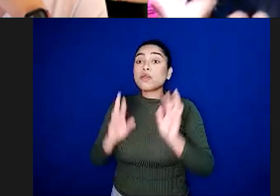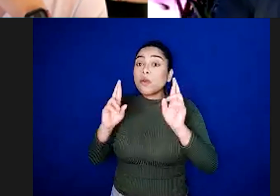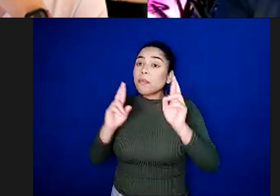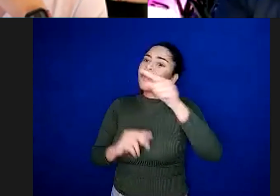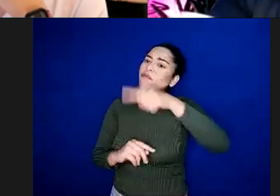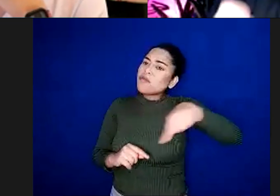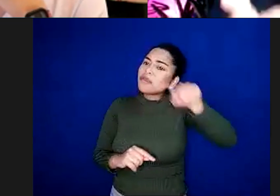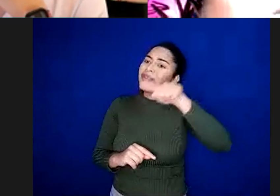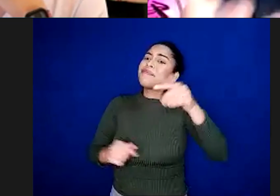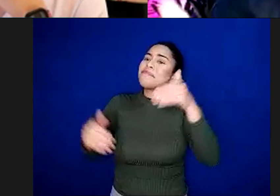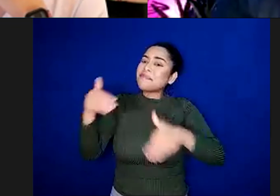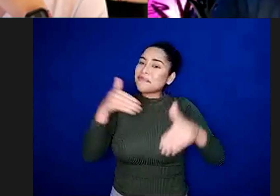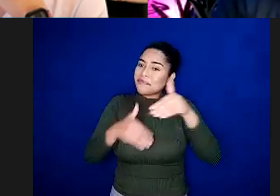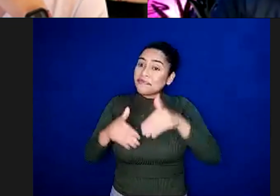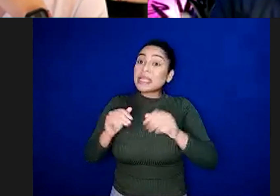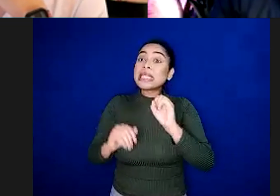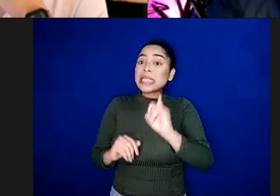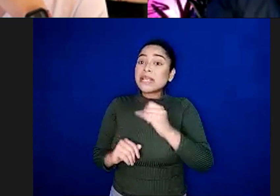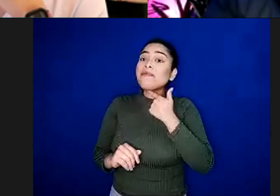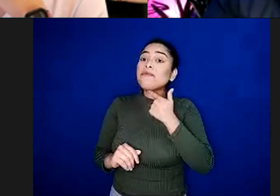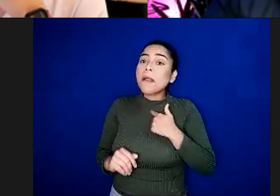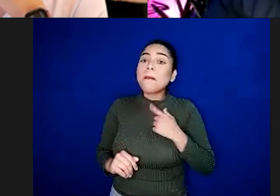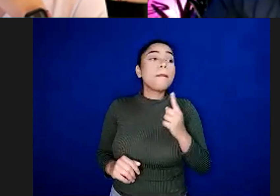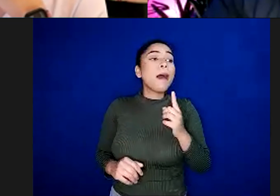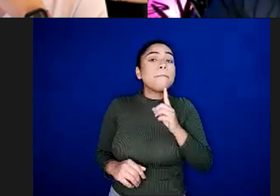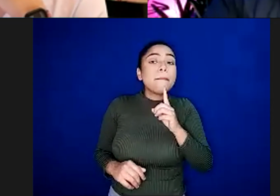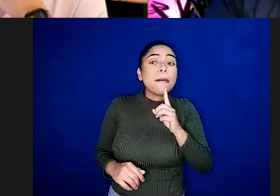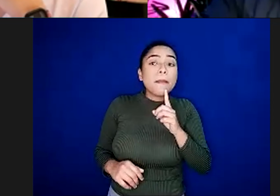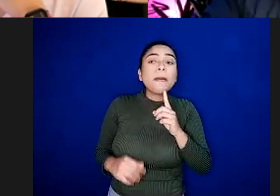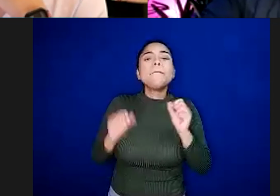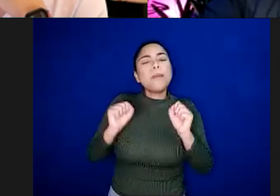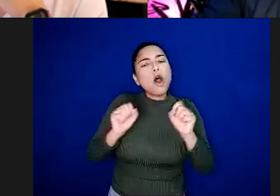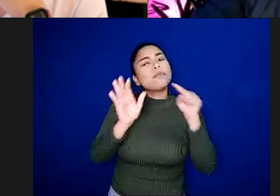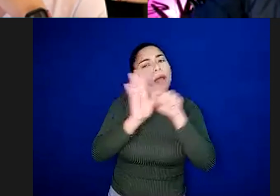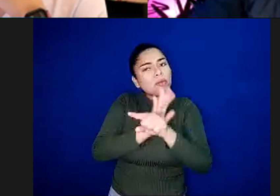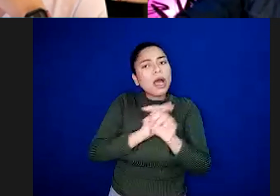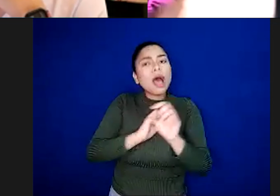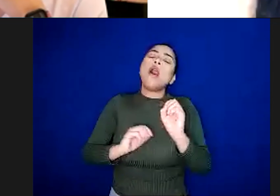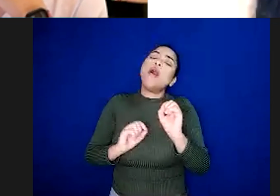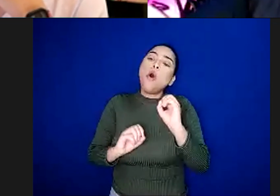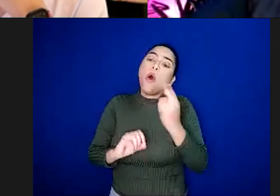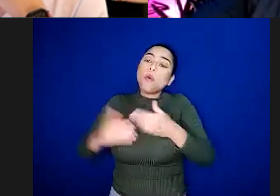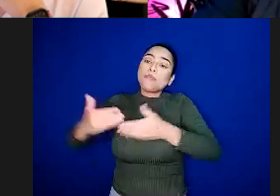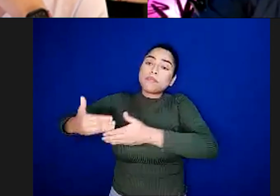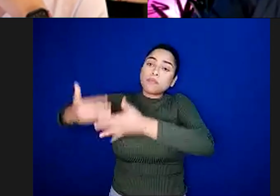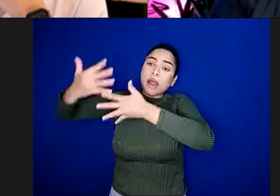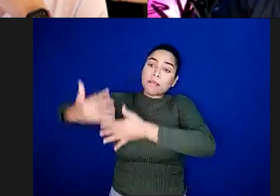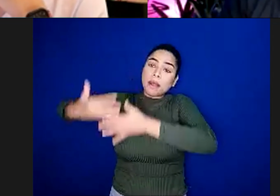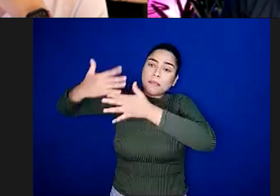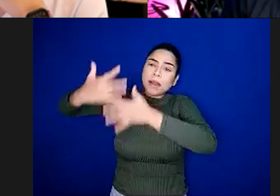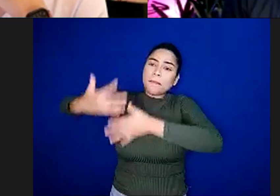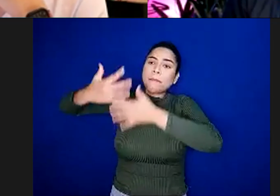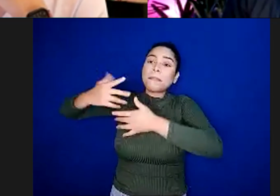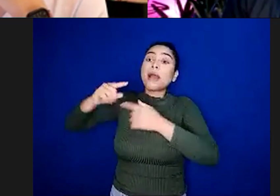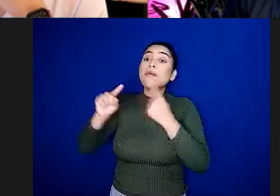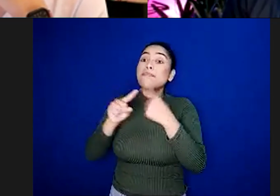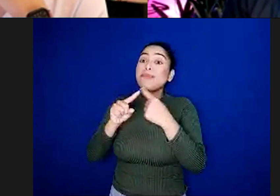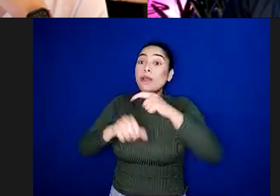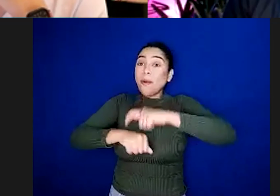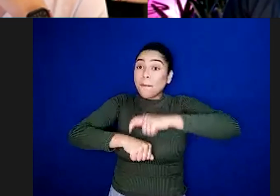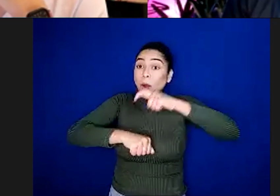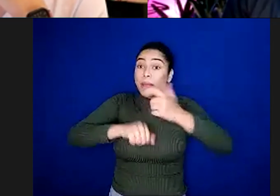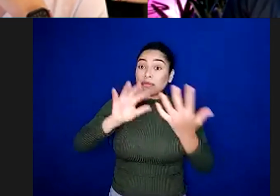vocês a inclusive assim se abrir o microfone alguma coisa mas pode mandar uma pergunta que todo chat também porque a gente estão fazendo essa interface aqui de